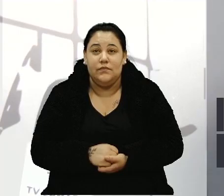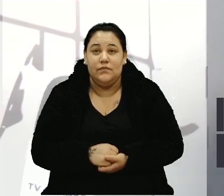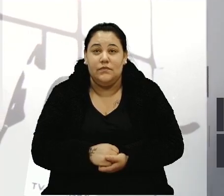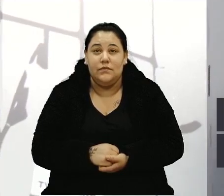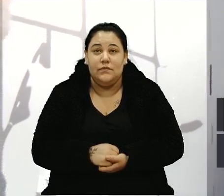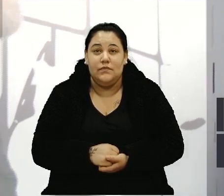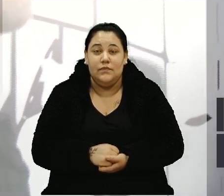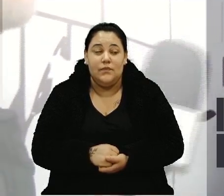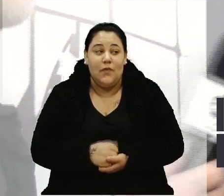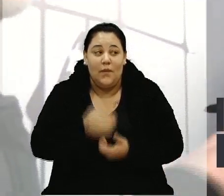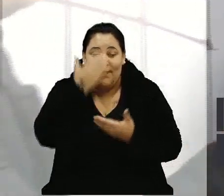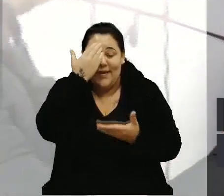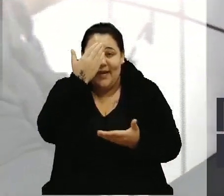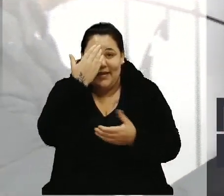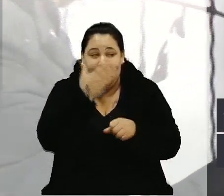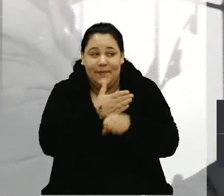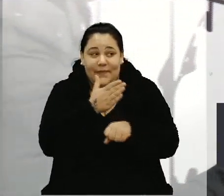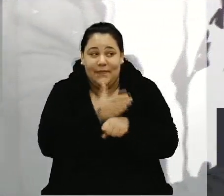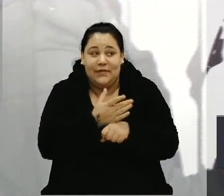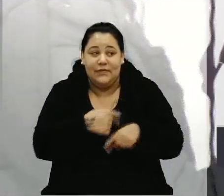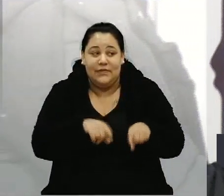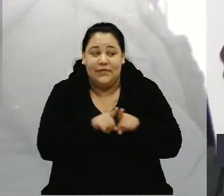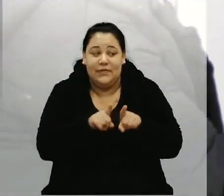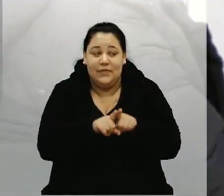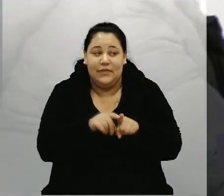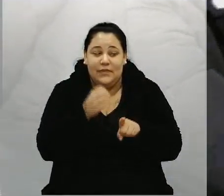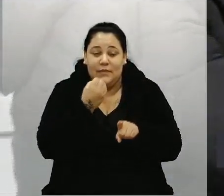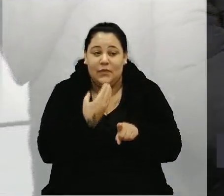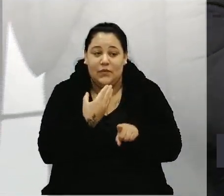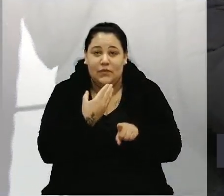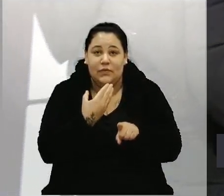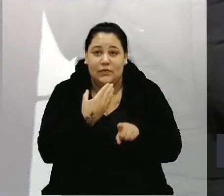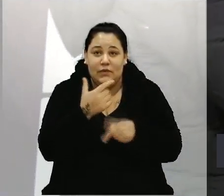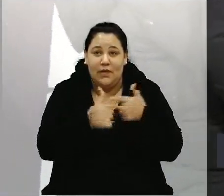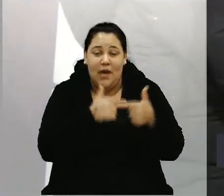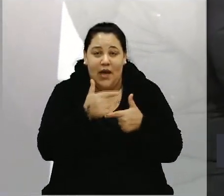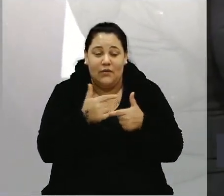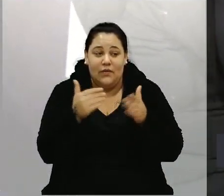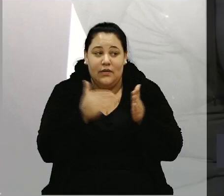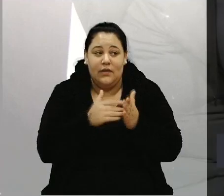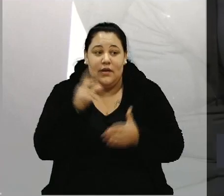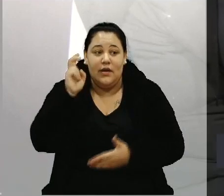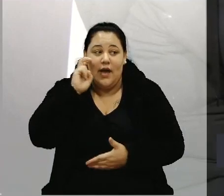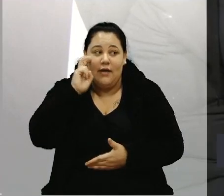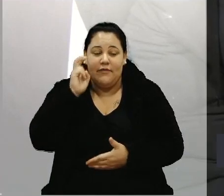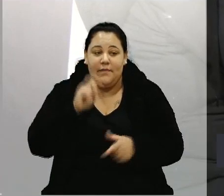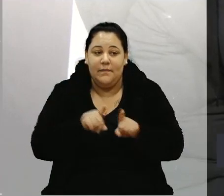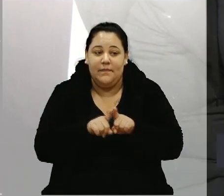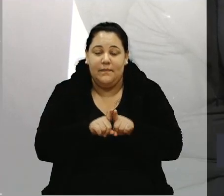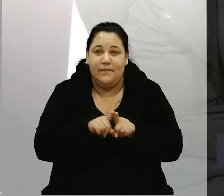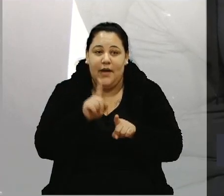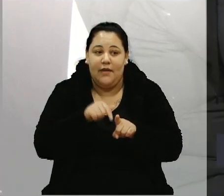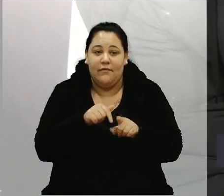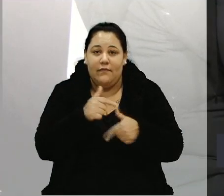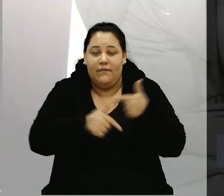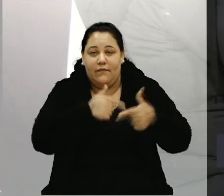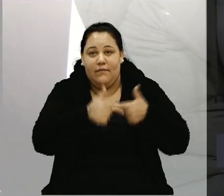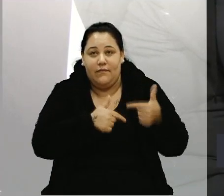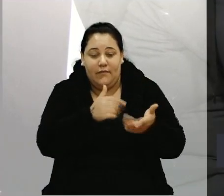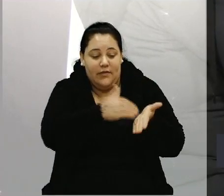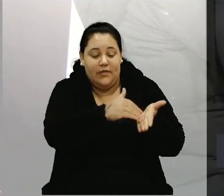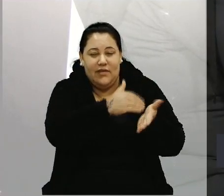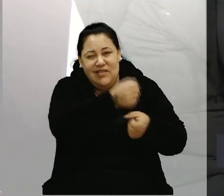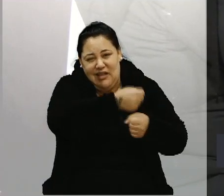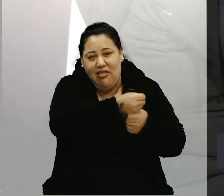um bom trabalho uma boa quinta-feira obrigado e ficaremos ficaremos cobrando todo esse trabalho que a Secretaria de